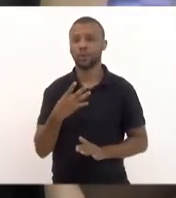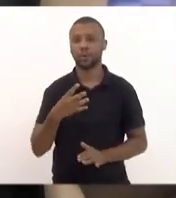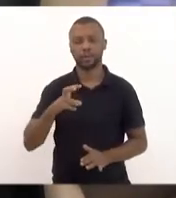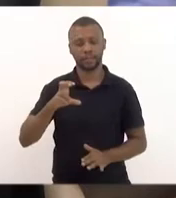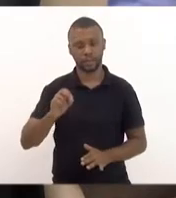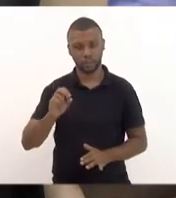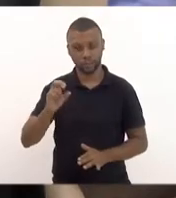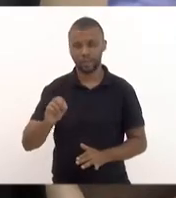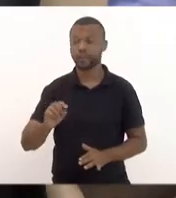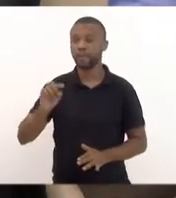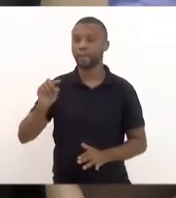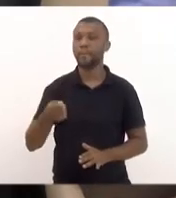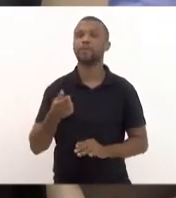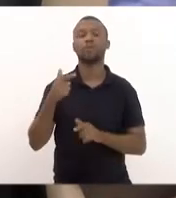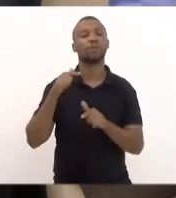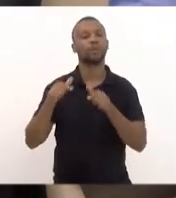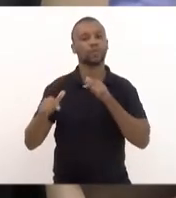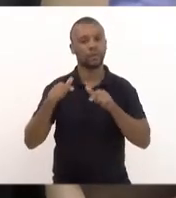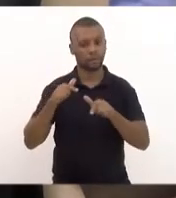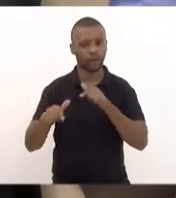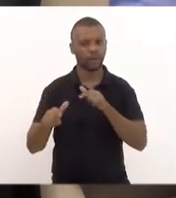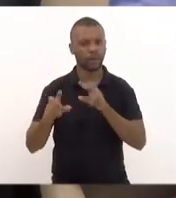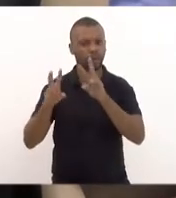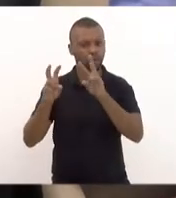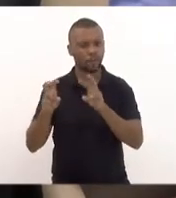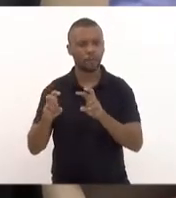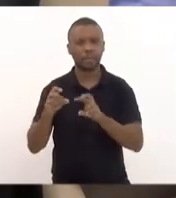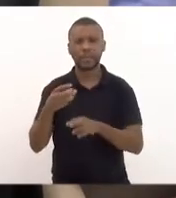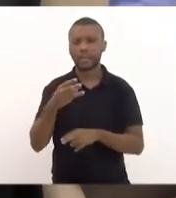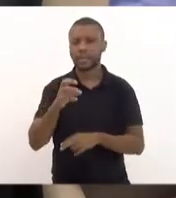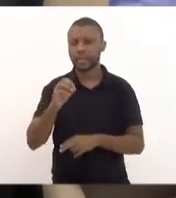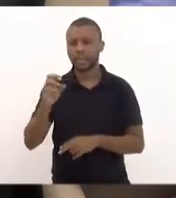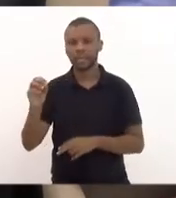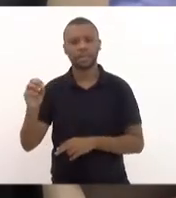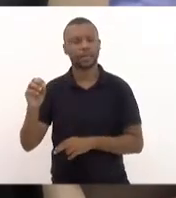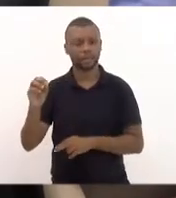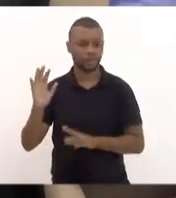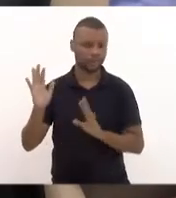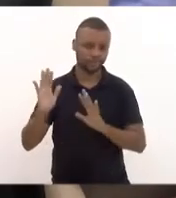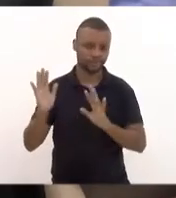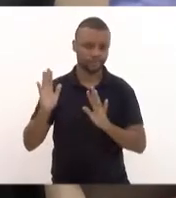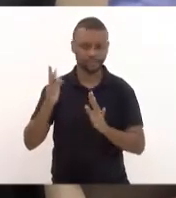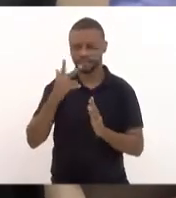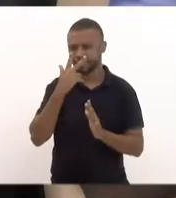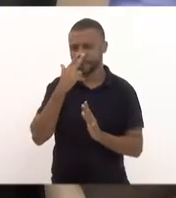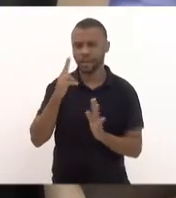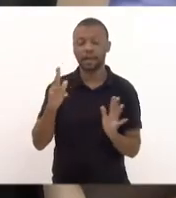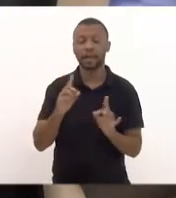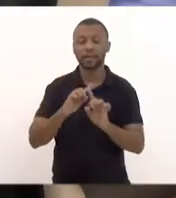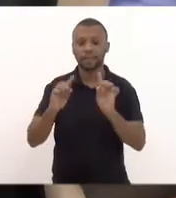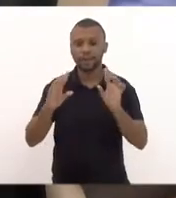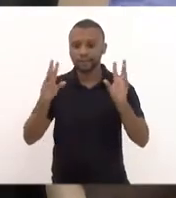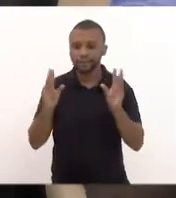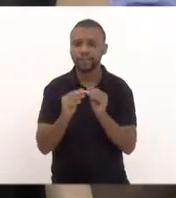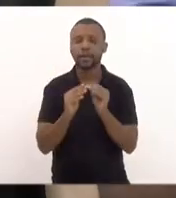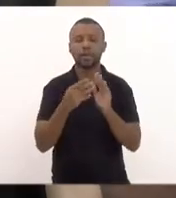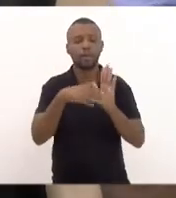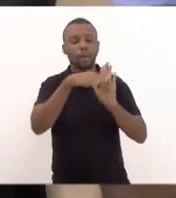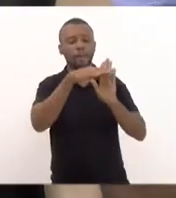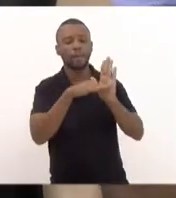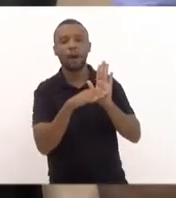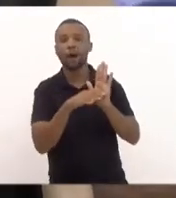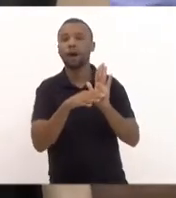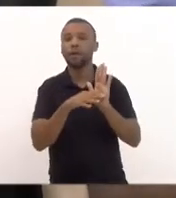mil empregos aí nessa área. Estão com um relatório de 300 páginas, né? Mas, enfim, mas a gente vai fazer o sumário executivo. Mas